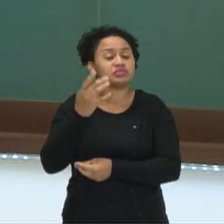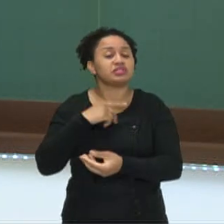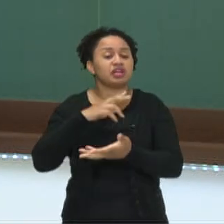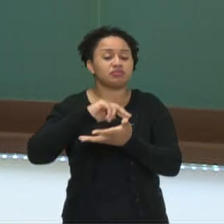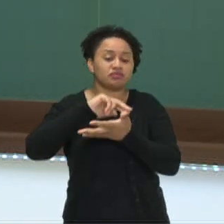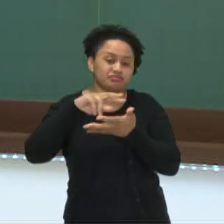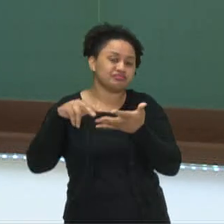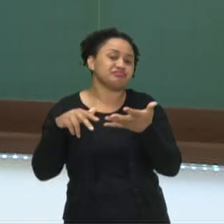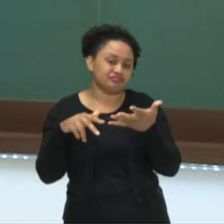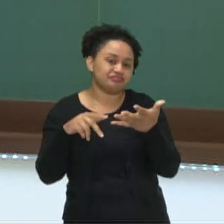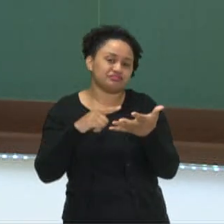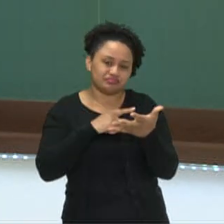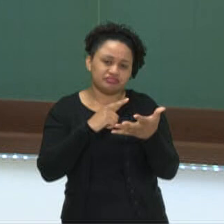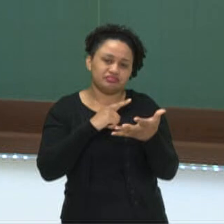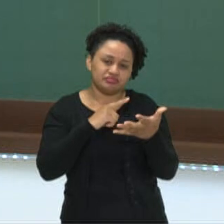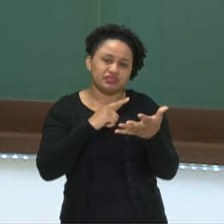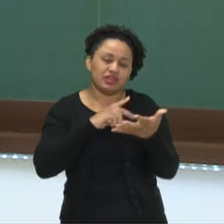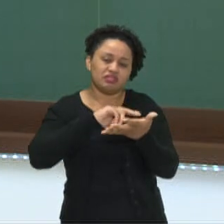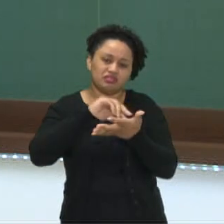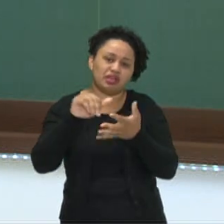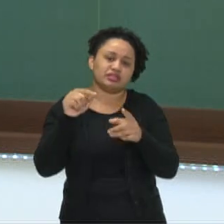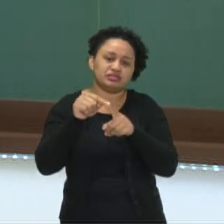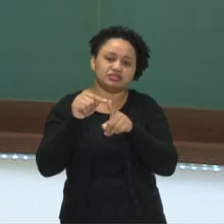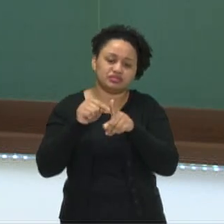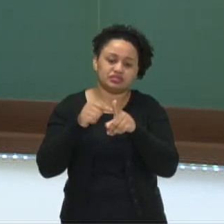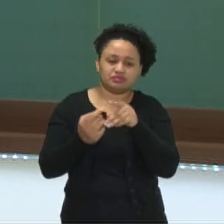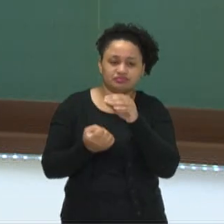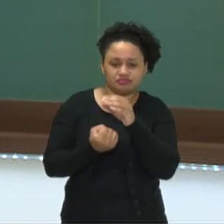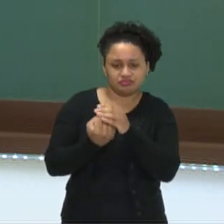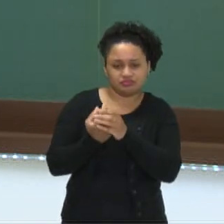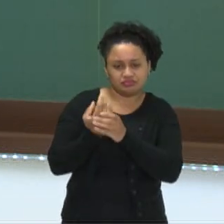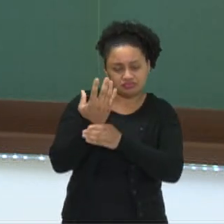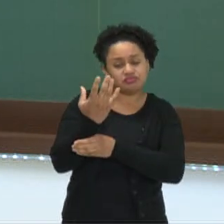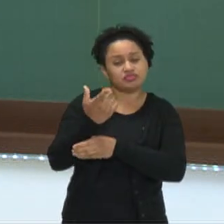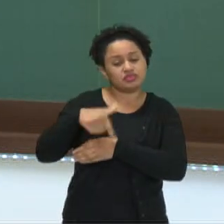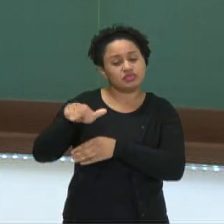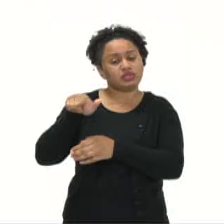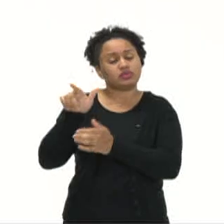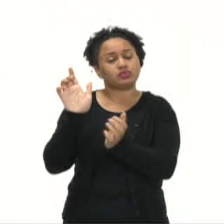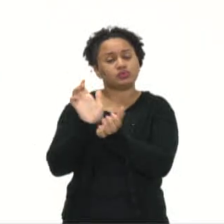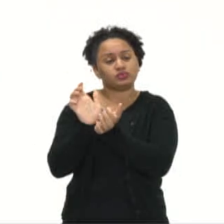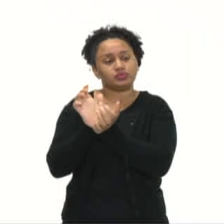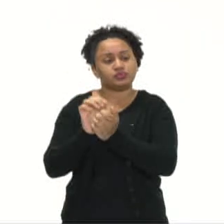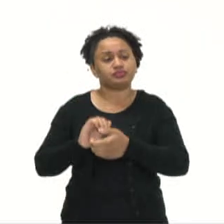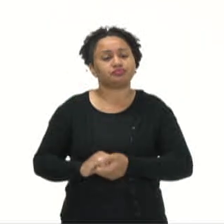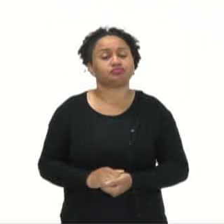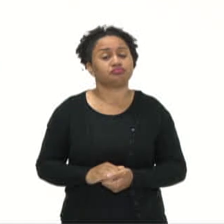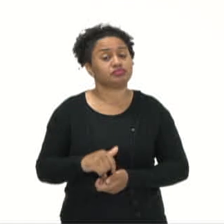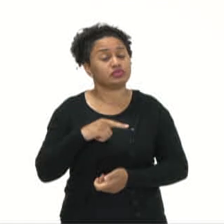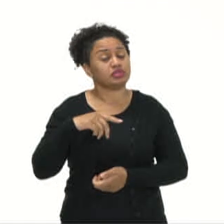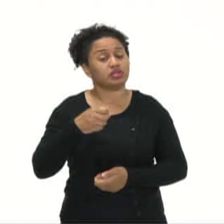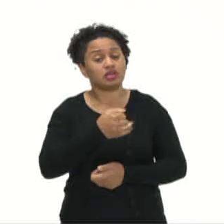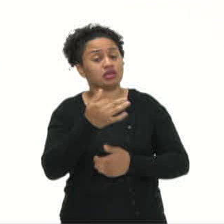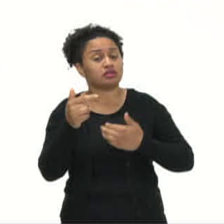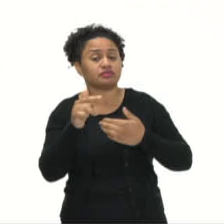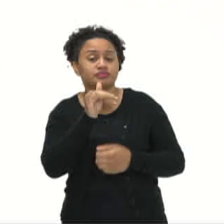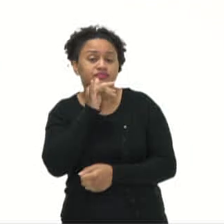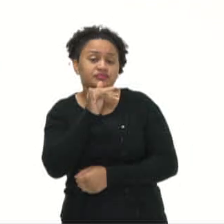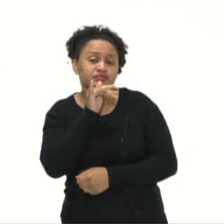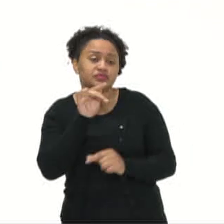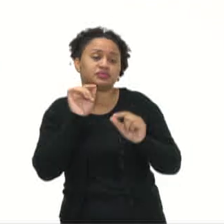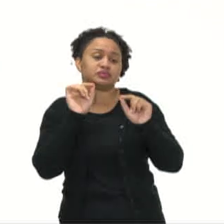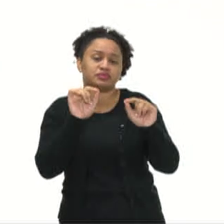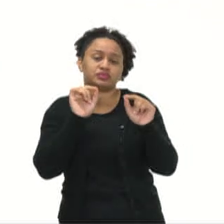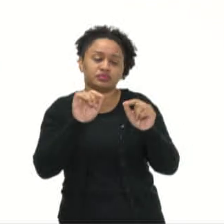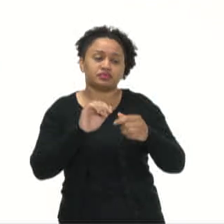diversidade gênica que acontece, né? Várias espécies vão surgindo ali dentro desse grupo. E nós temos aqui alguns exemplos, né? Nós